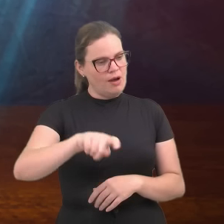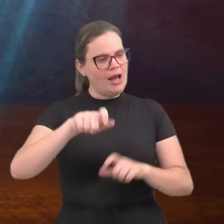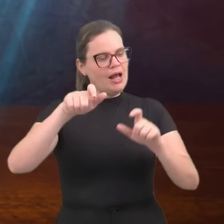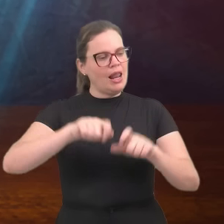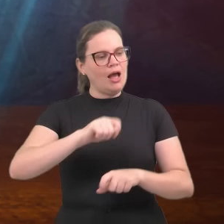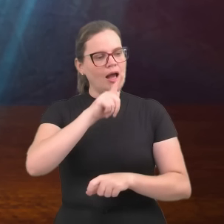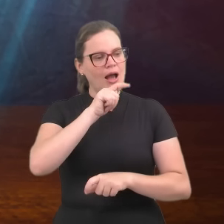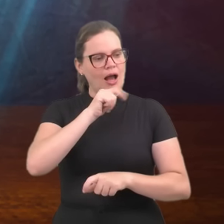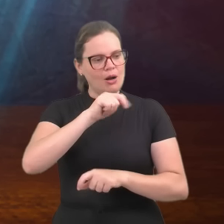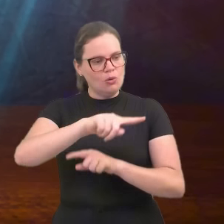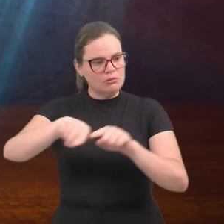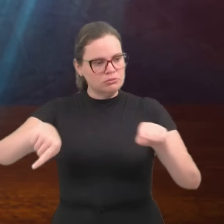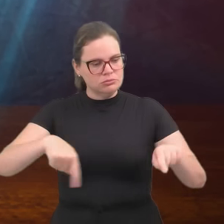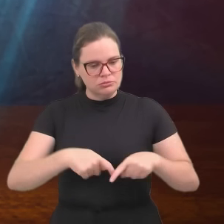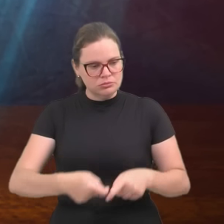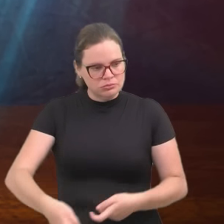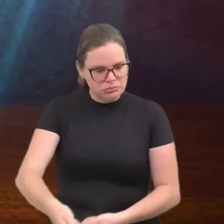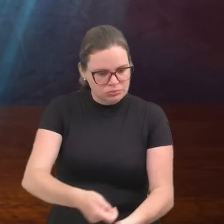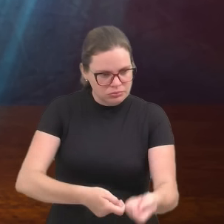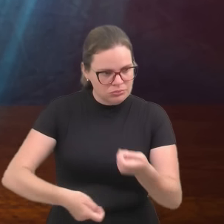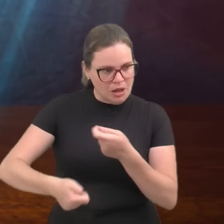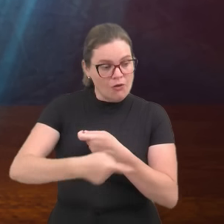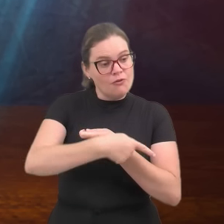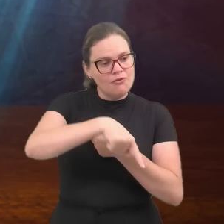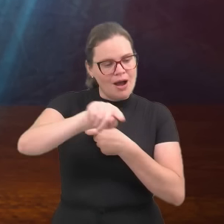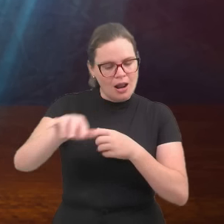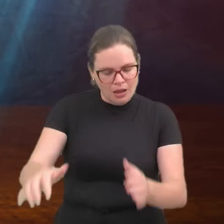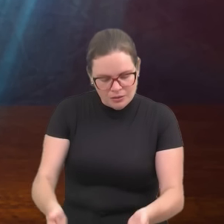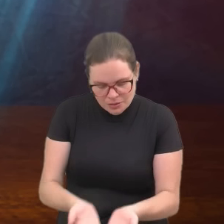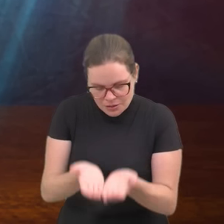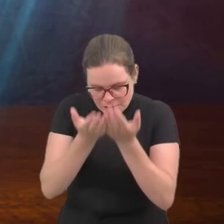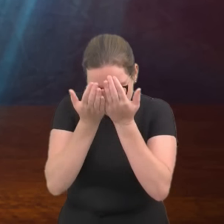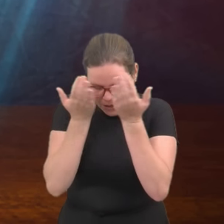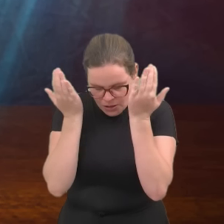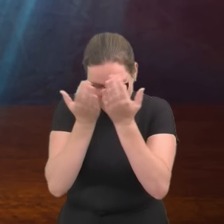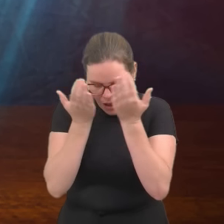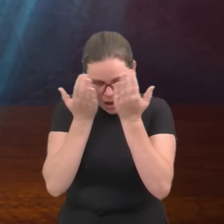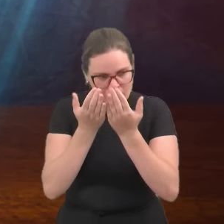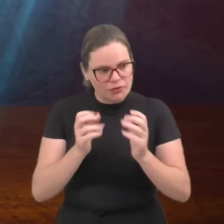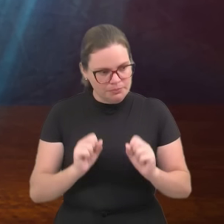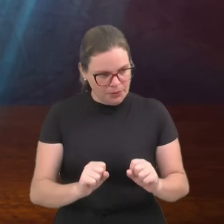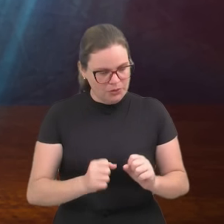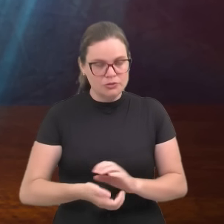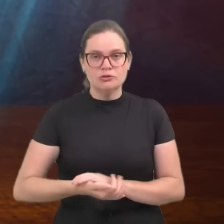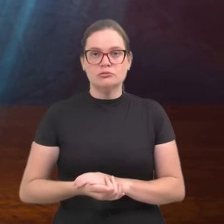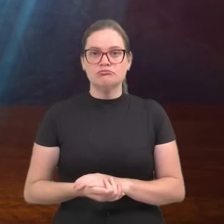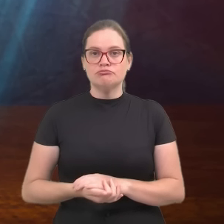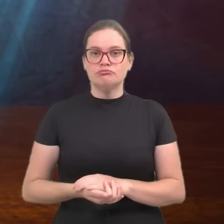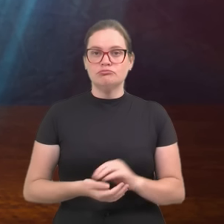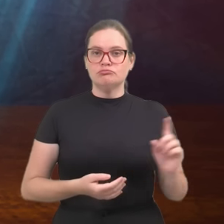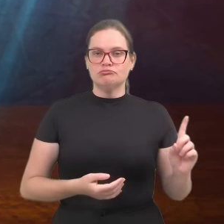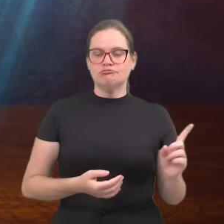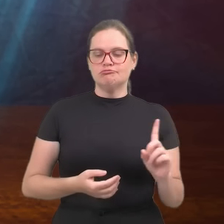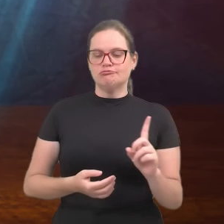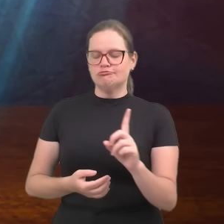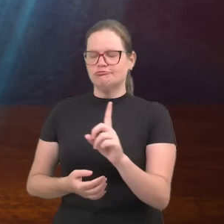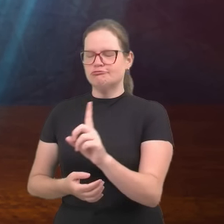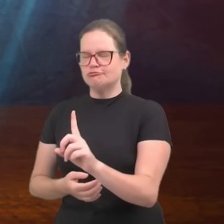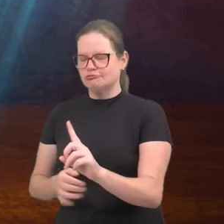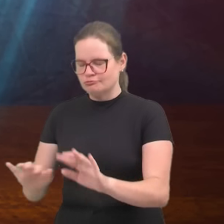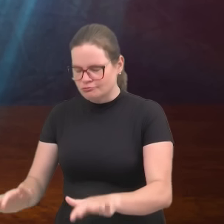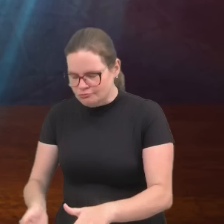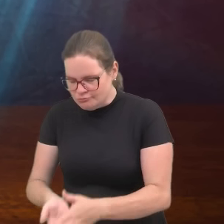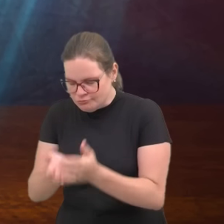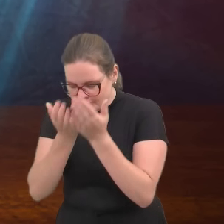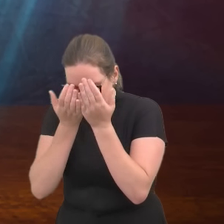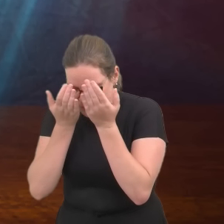de Siloé, que significa o enviado. Foi, pois, e lavou-se, e